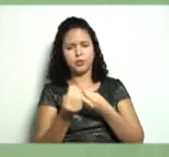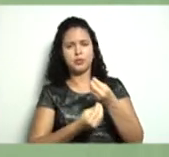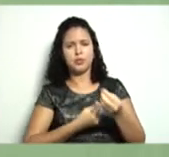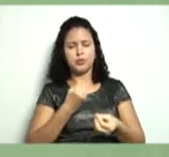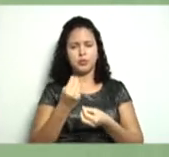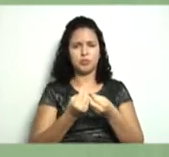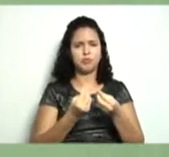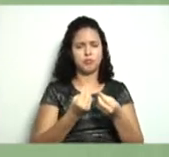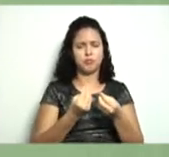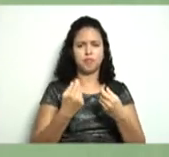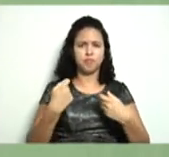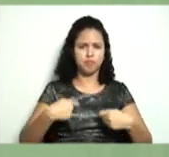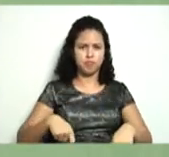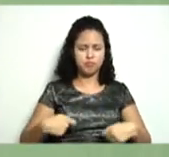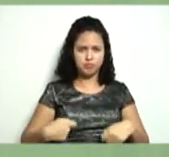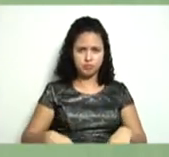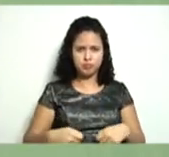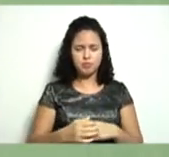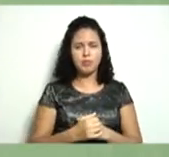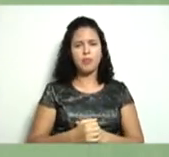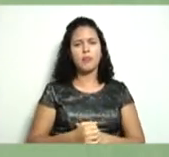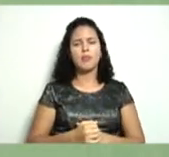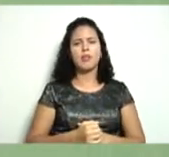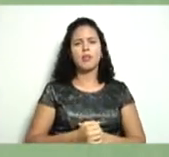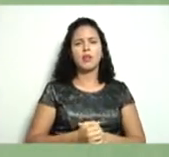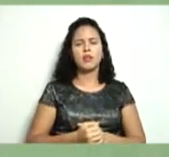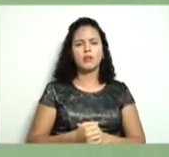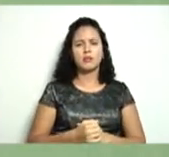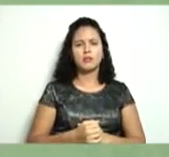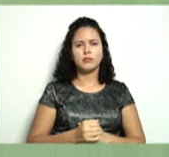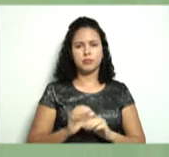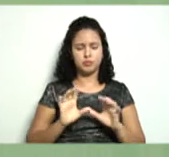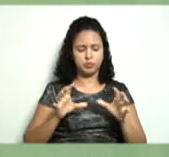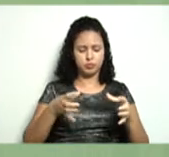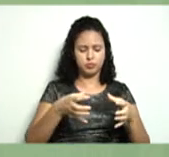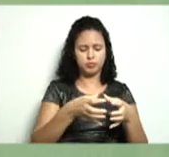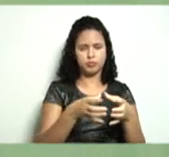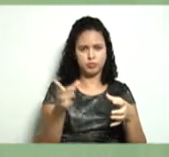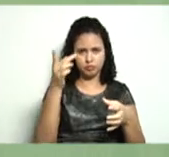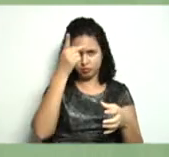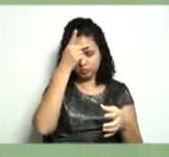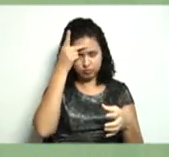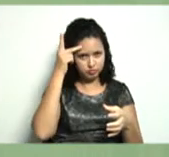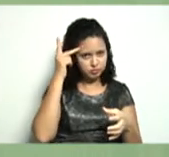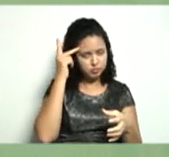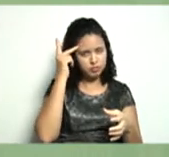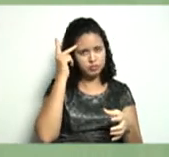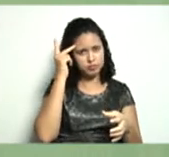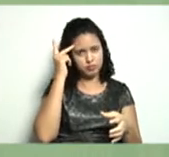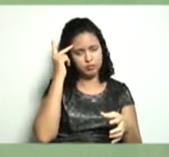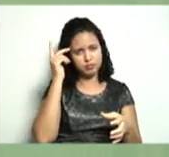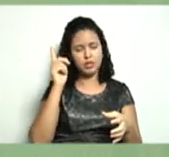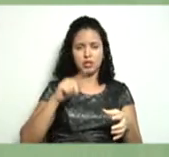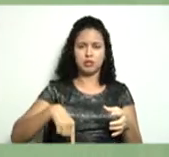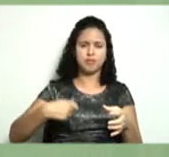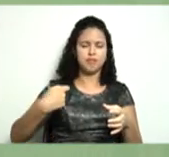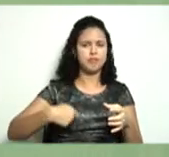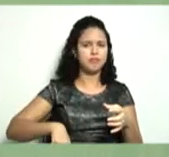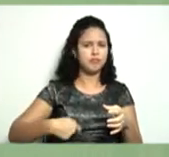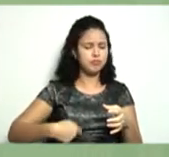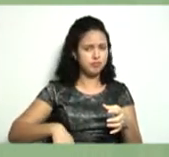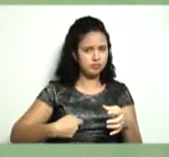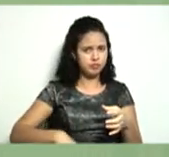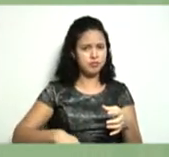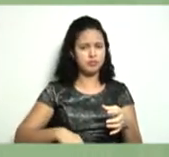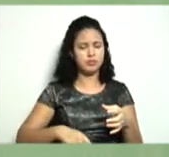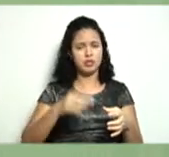condição necessária? A existência de vontade de um grupo de pessoas. Olha aí, é condição necessária